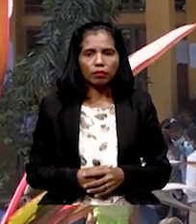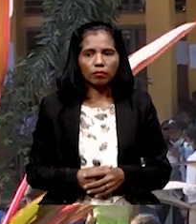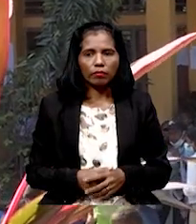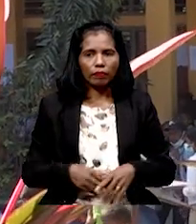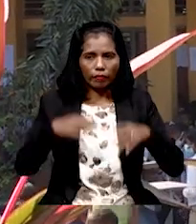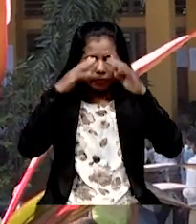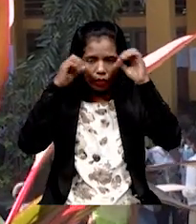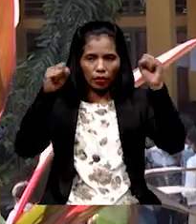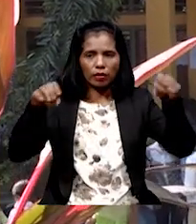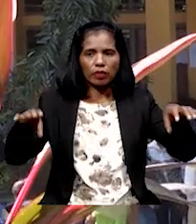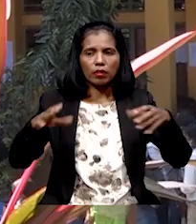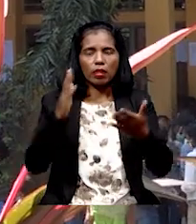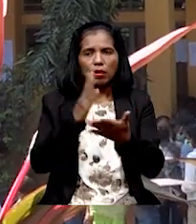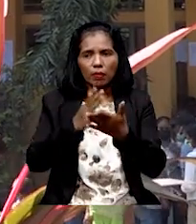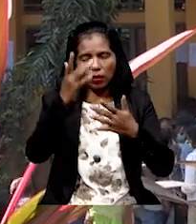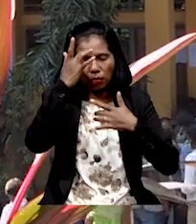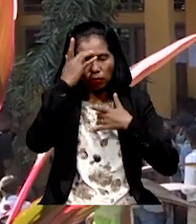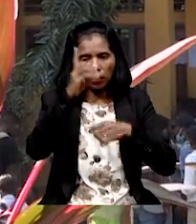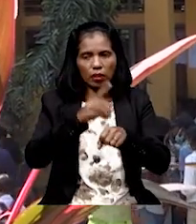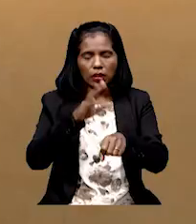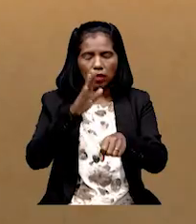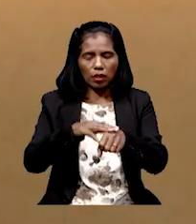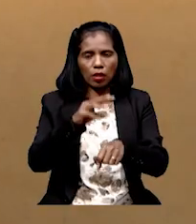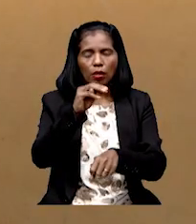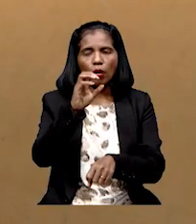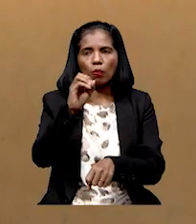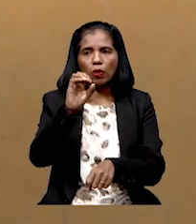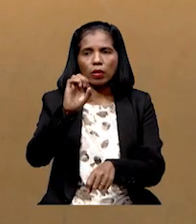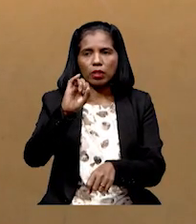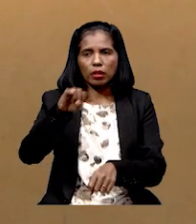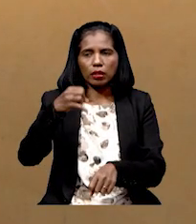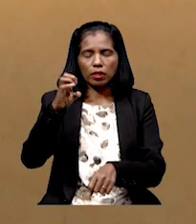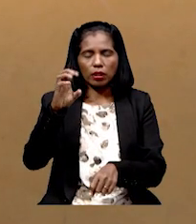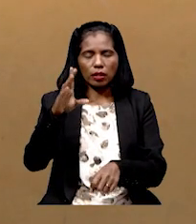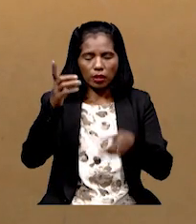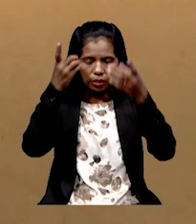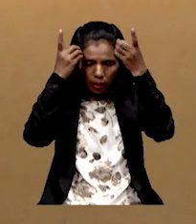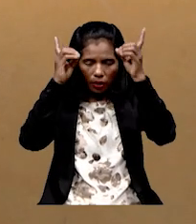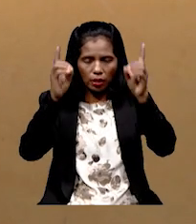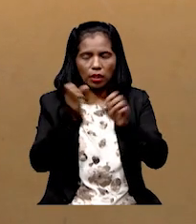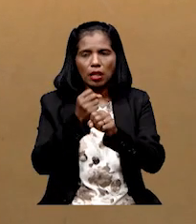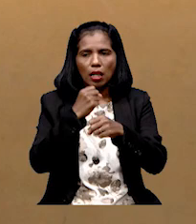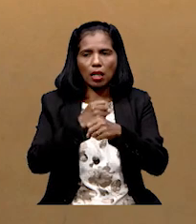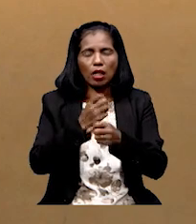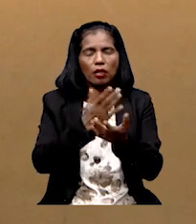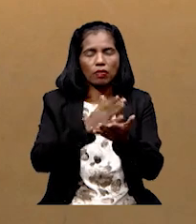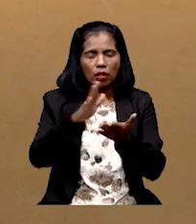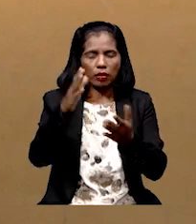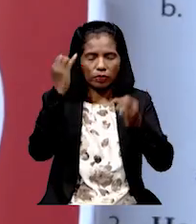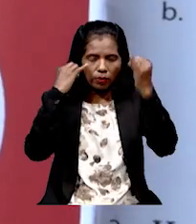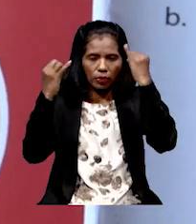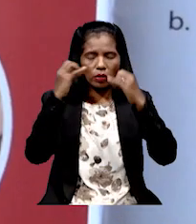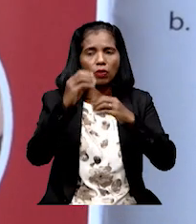Presidente Serviço Combate Moras Dengue, Moisés Guzmão Hateten, equipa refere de Sidi Halo Sensibilização com a Moras